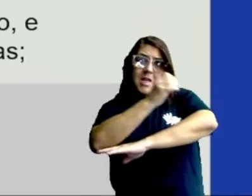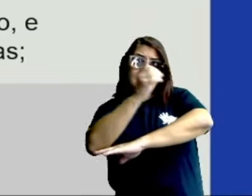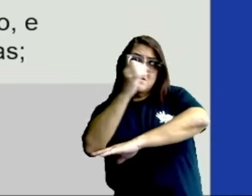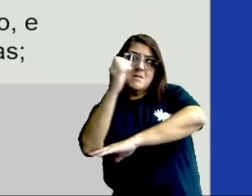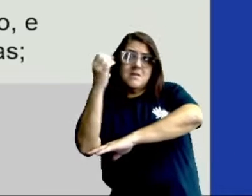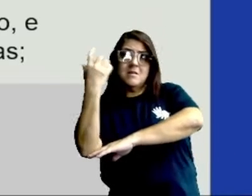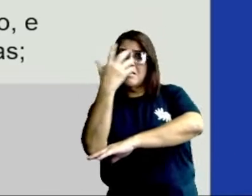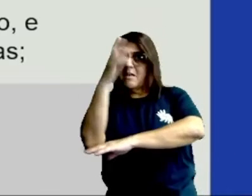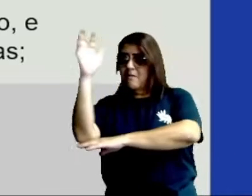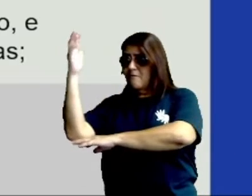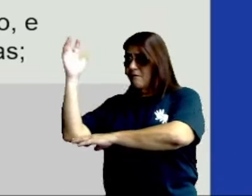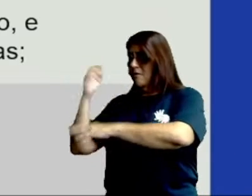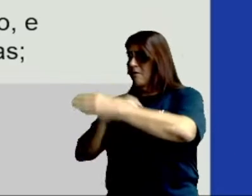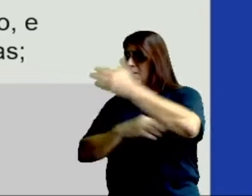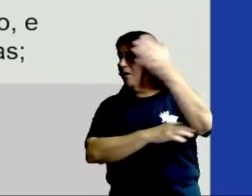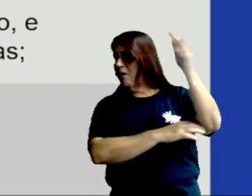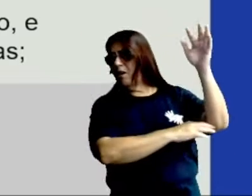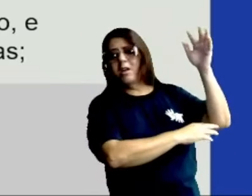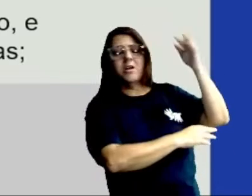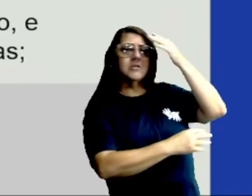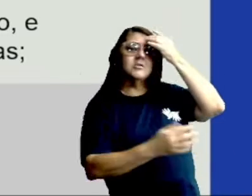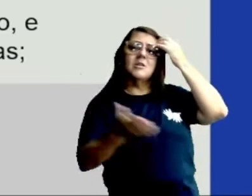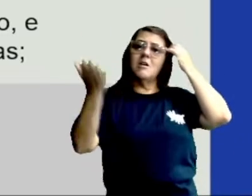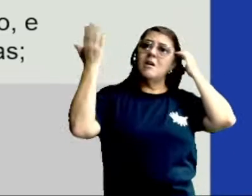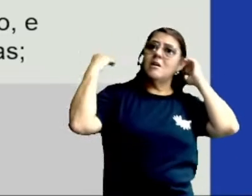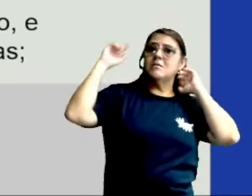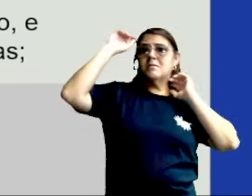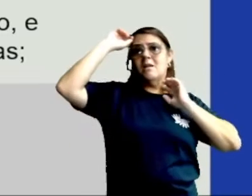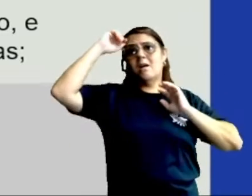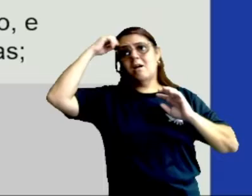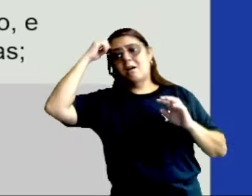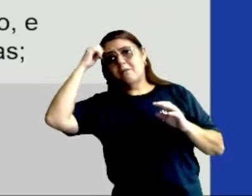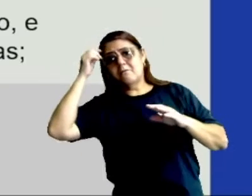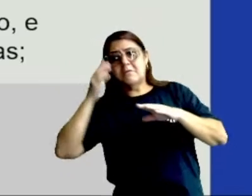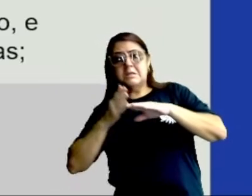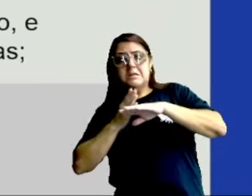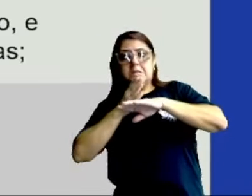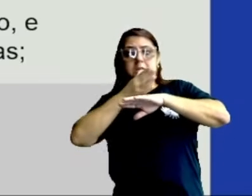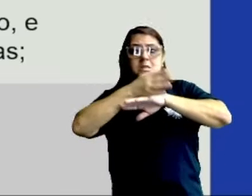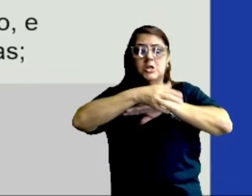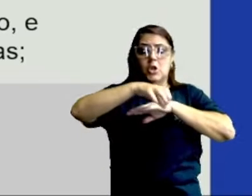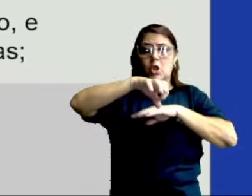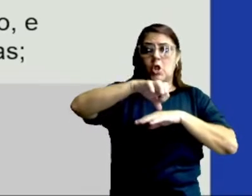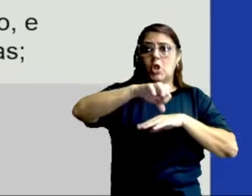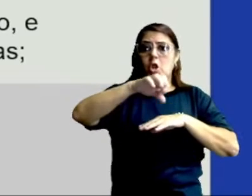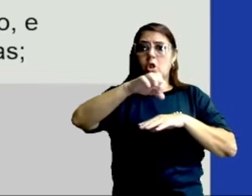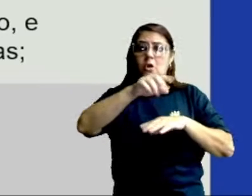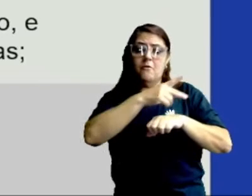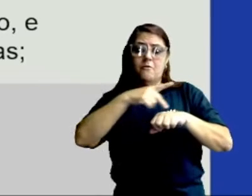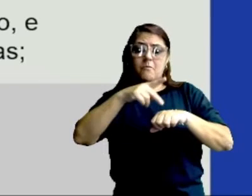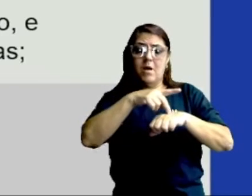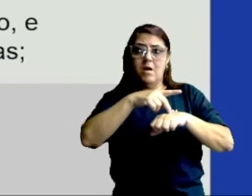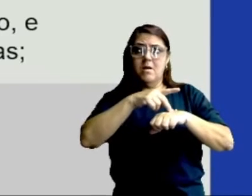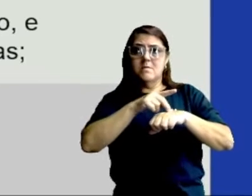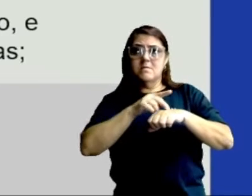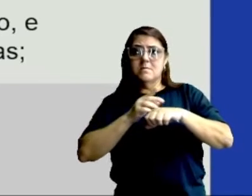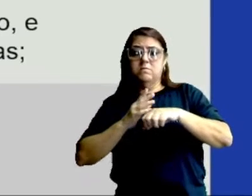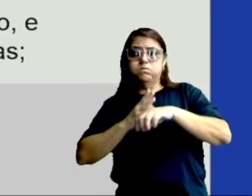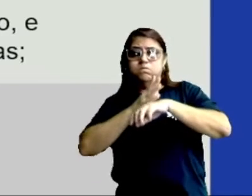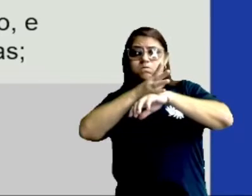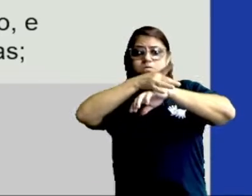vive na floresta nenhum em Ruanda lá no centro da África e ele atravessa nove países antes de